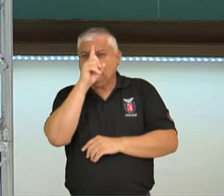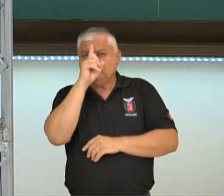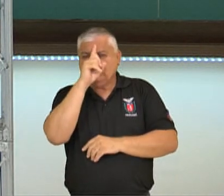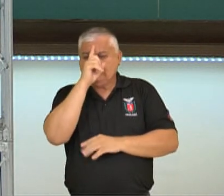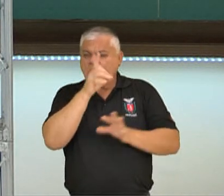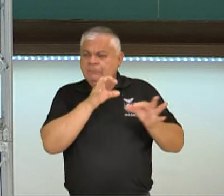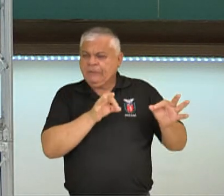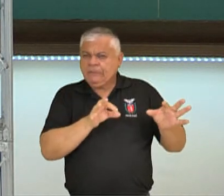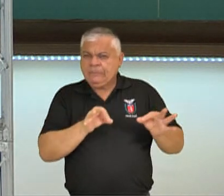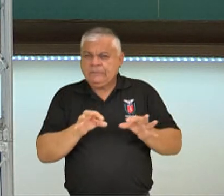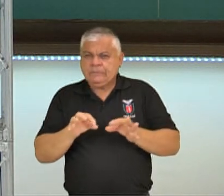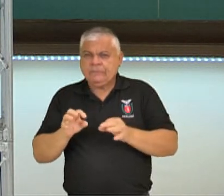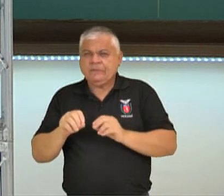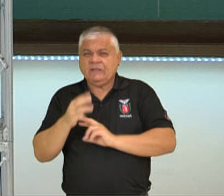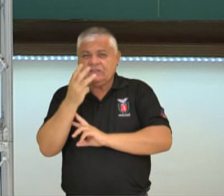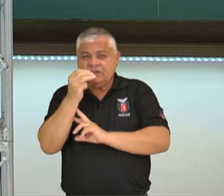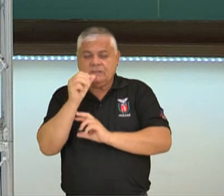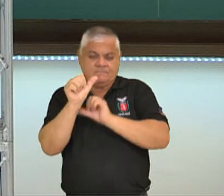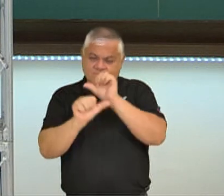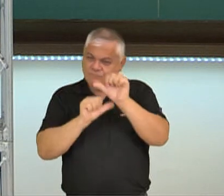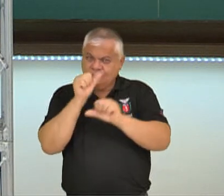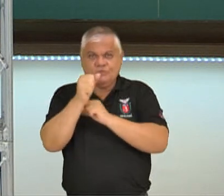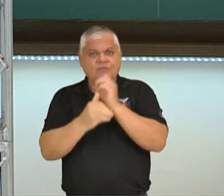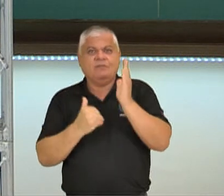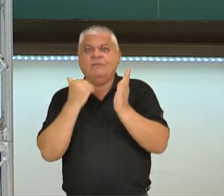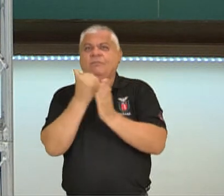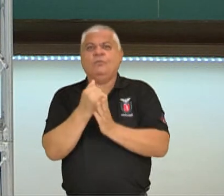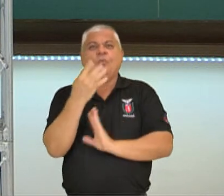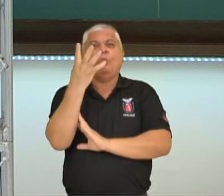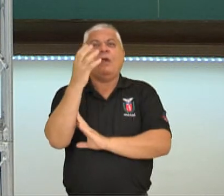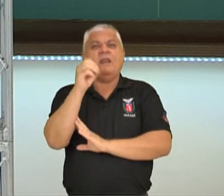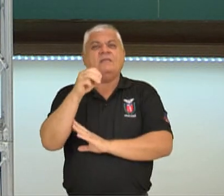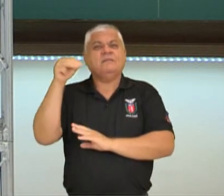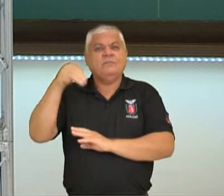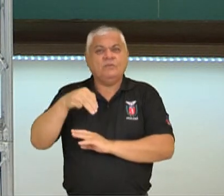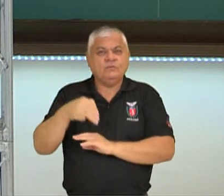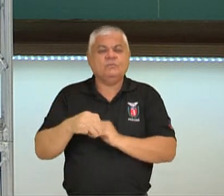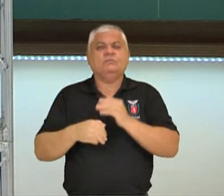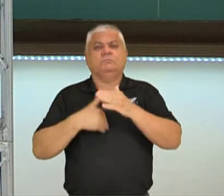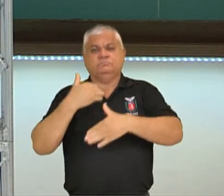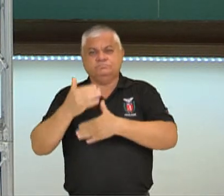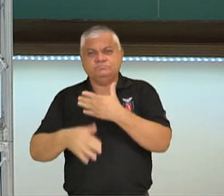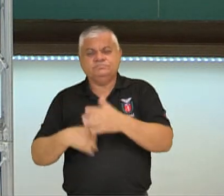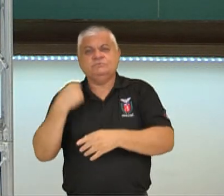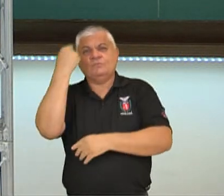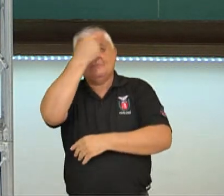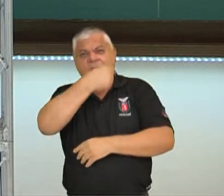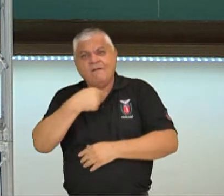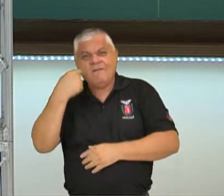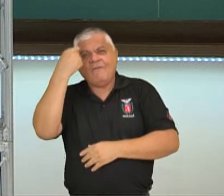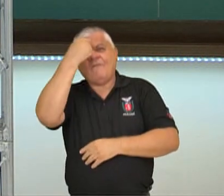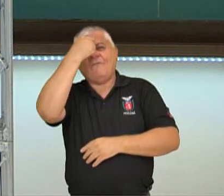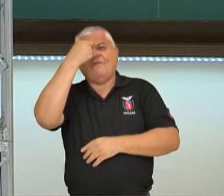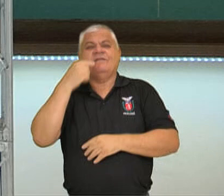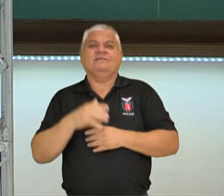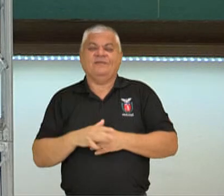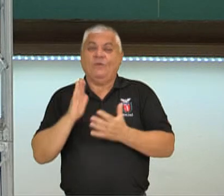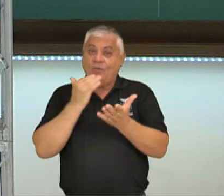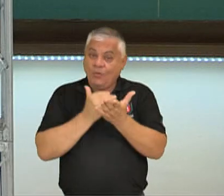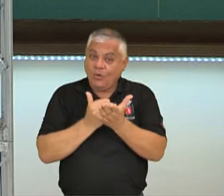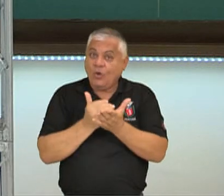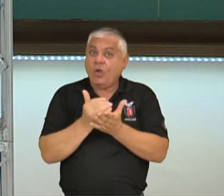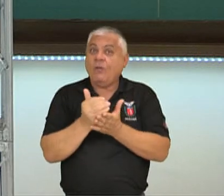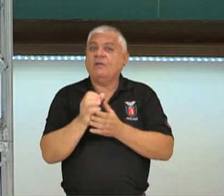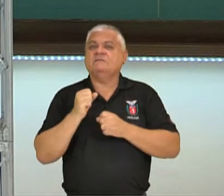eu vou poder ampliar os 30 minutos para 40 minutos. Então, eu não vou começar correndo 40 minutos, eu vou